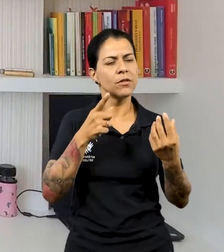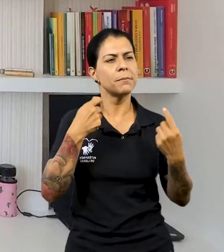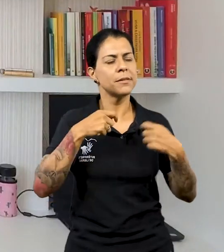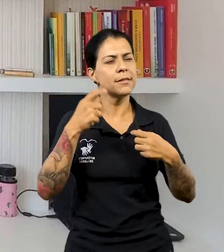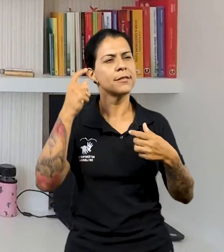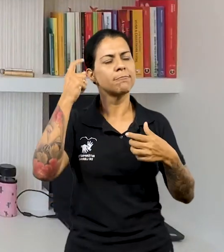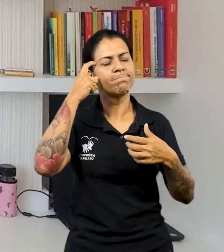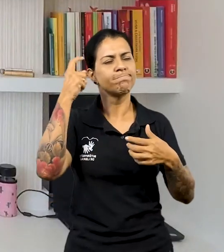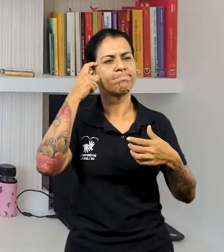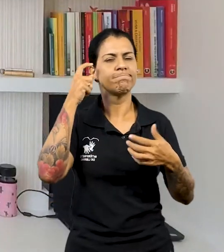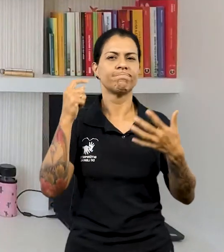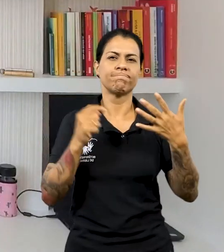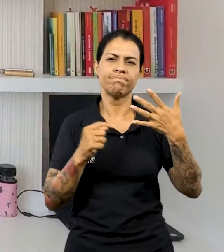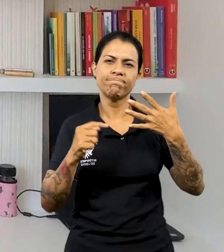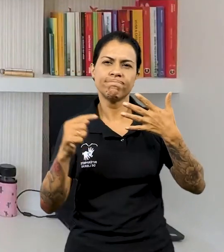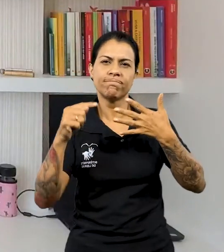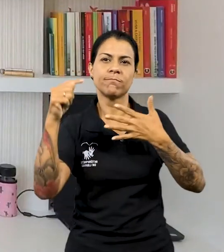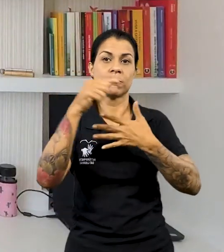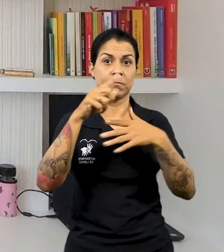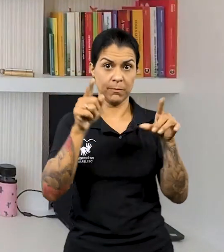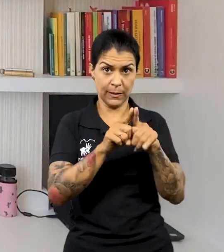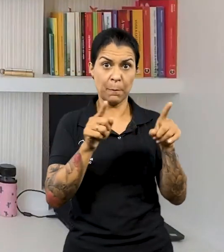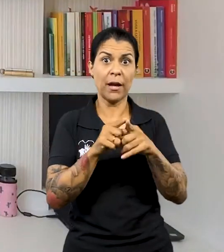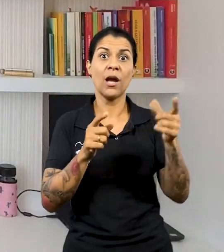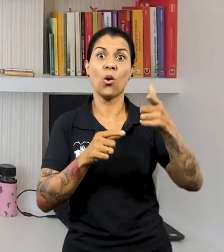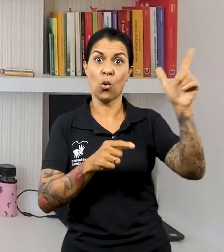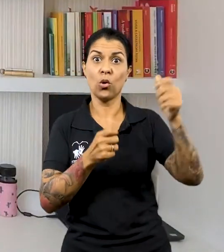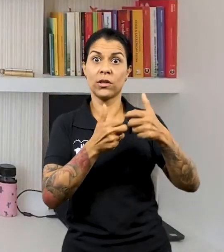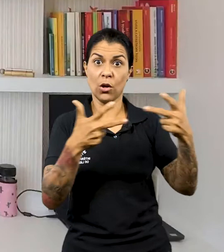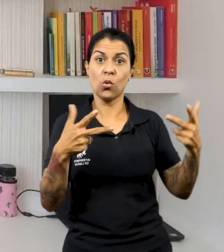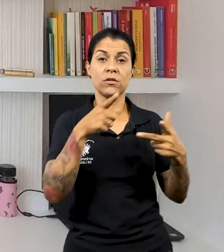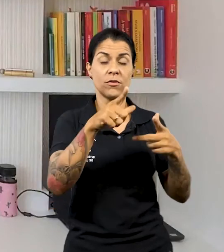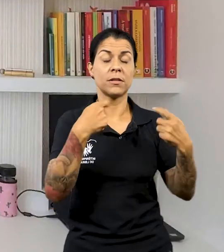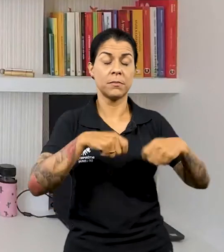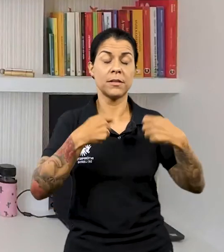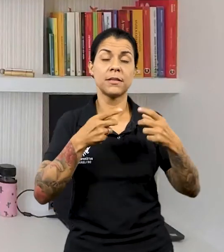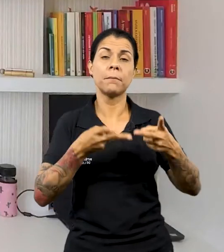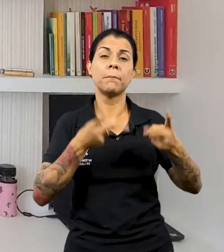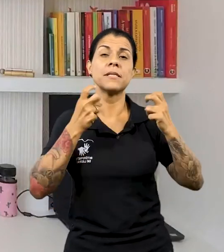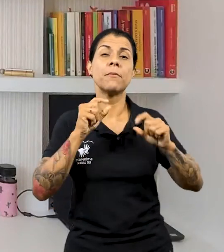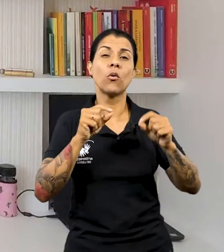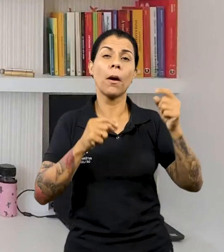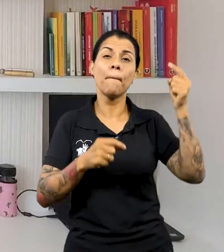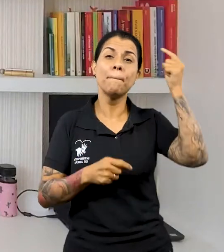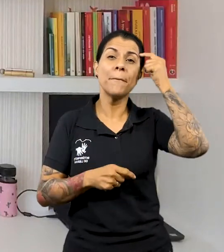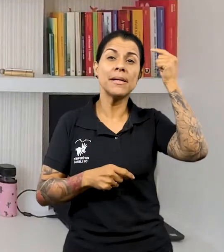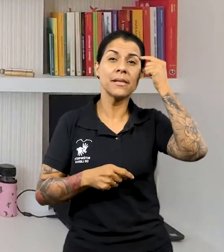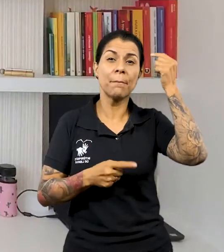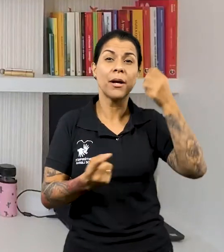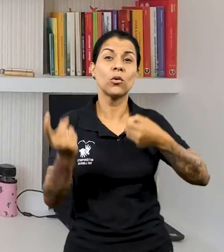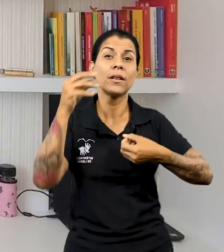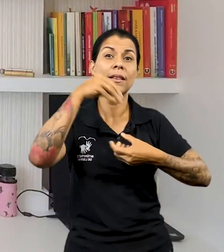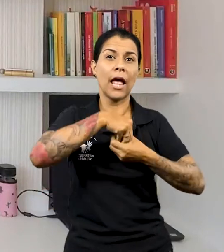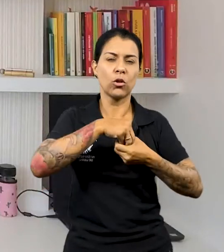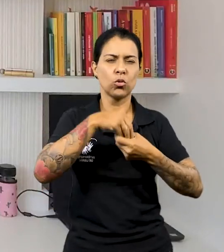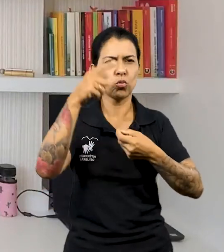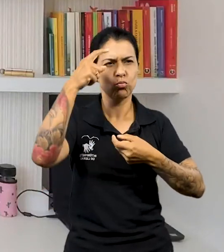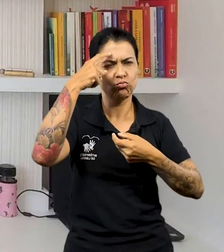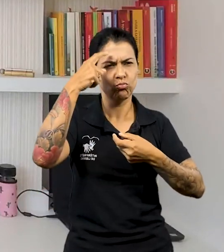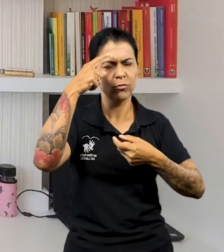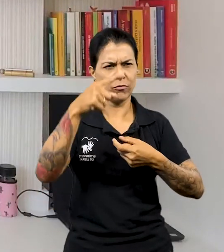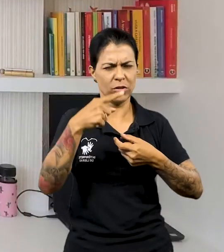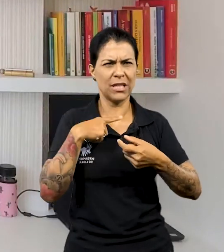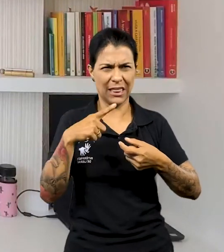explorando. Um outro elemento que você pode observar são os pensamentos. Note o que está passando na sua